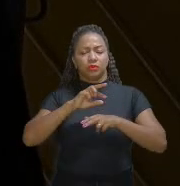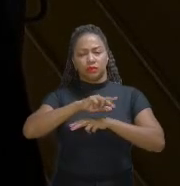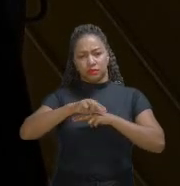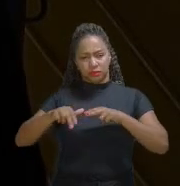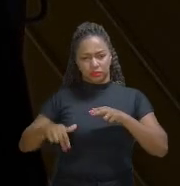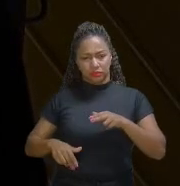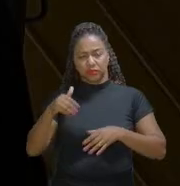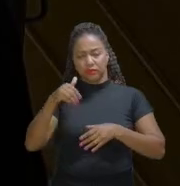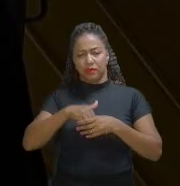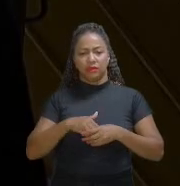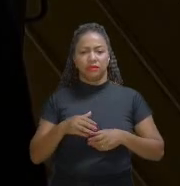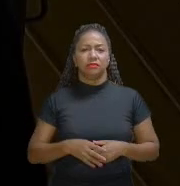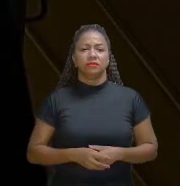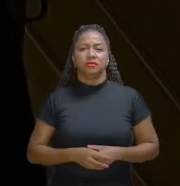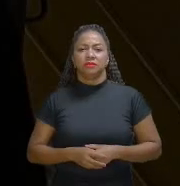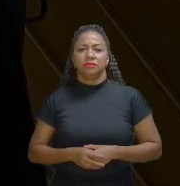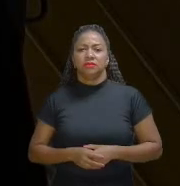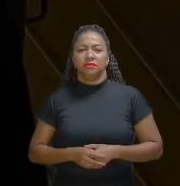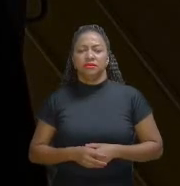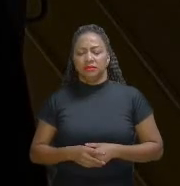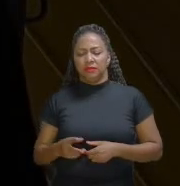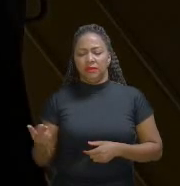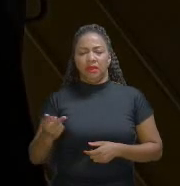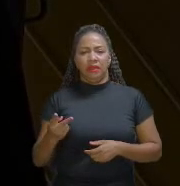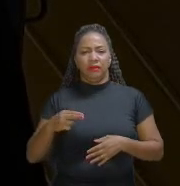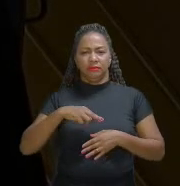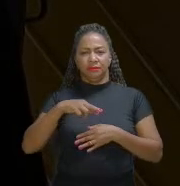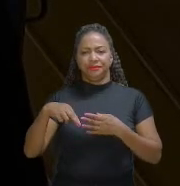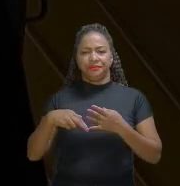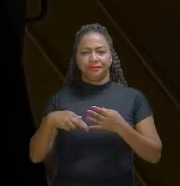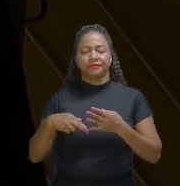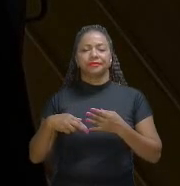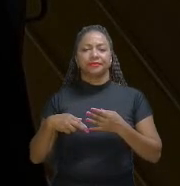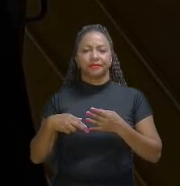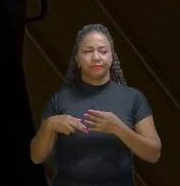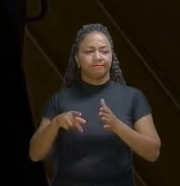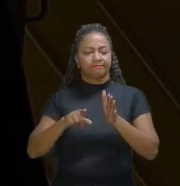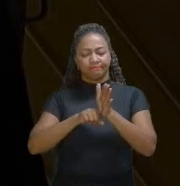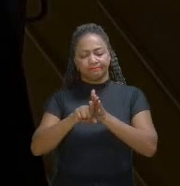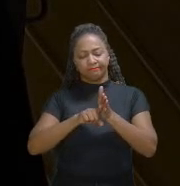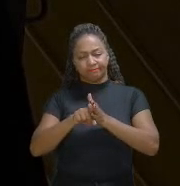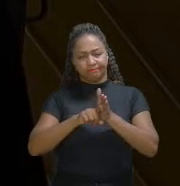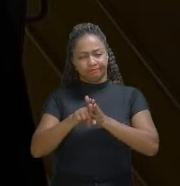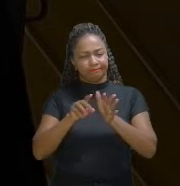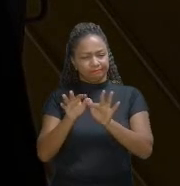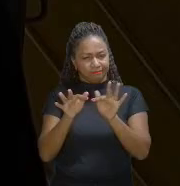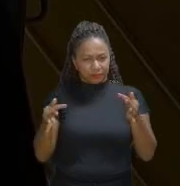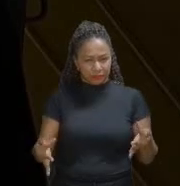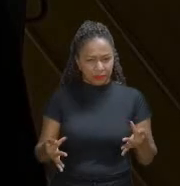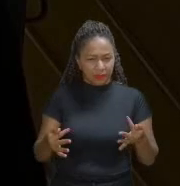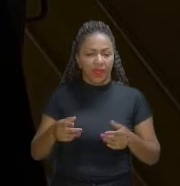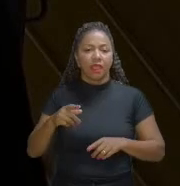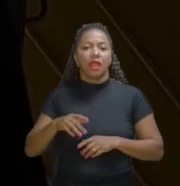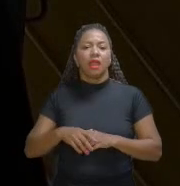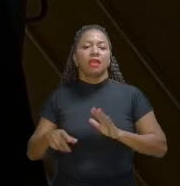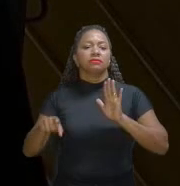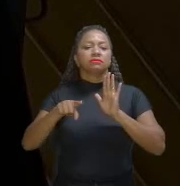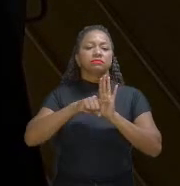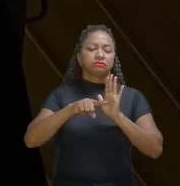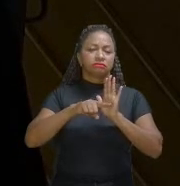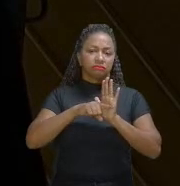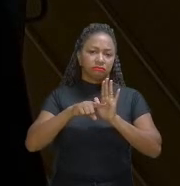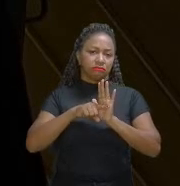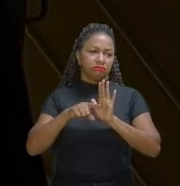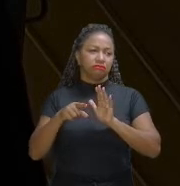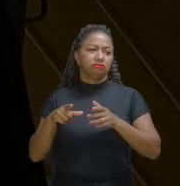tópico do meu voto. Os recorrentes sustentam que a simples verificação objetiva de um dos elementos negativos